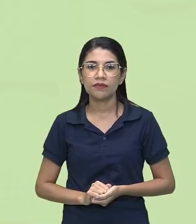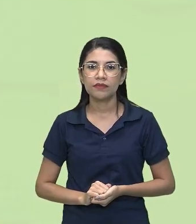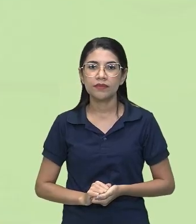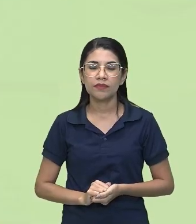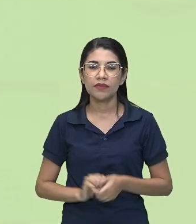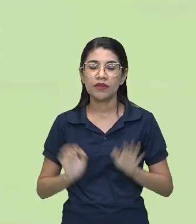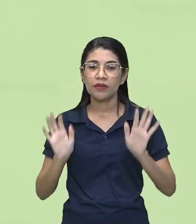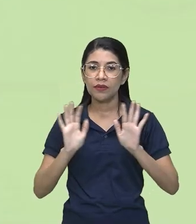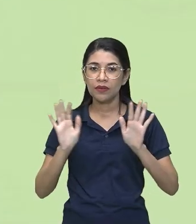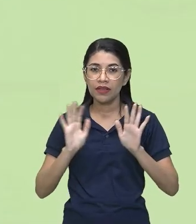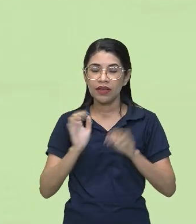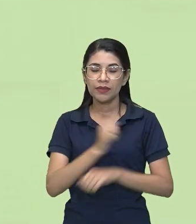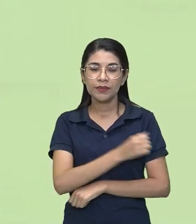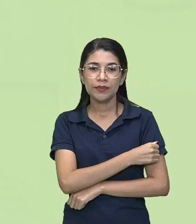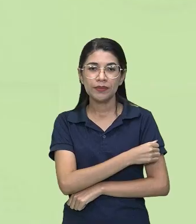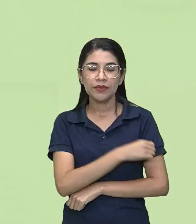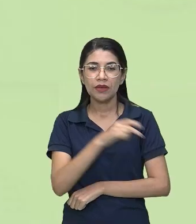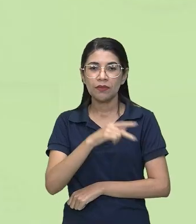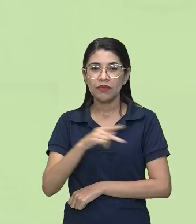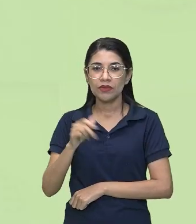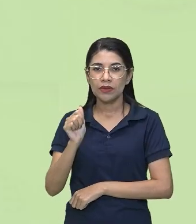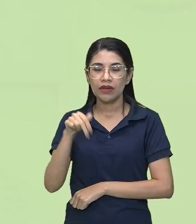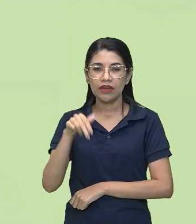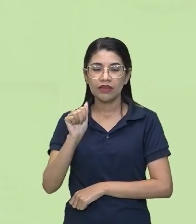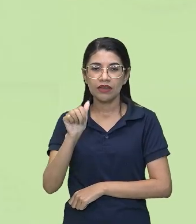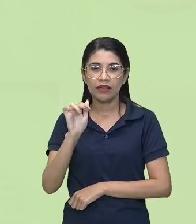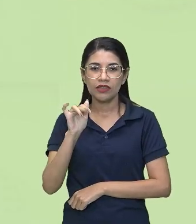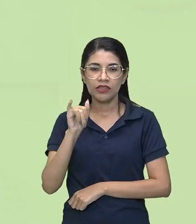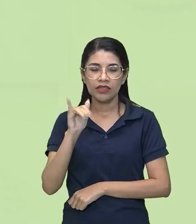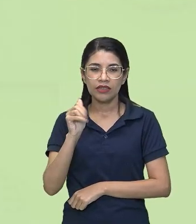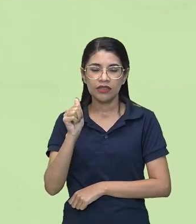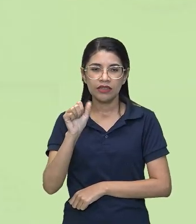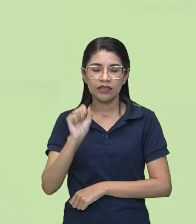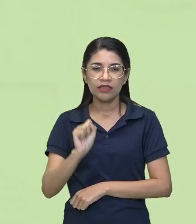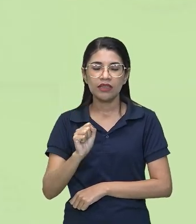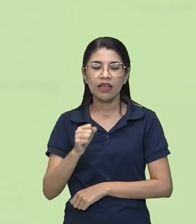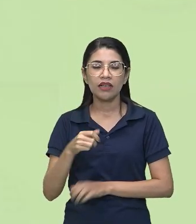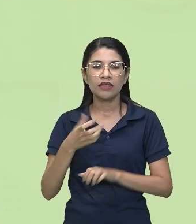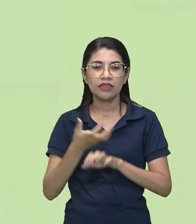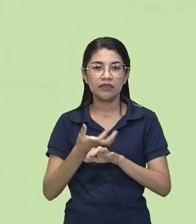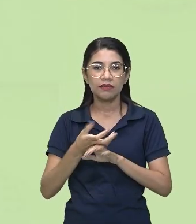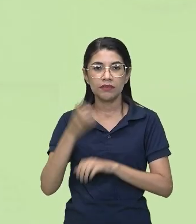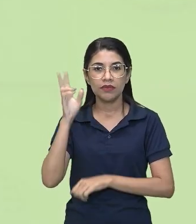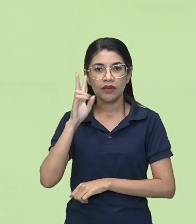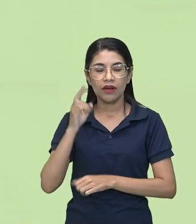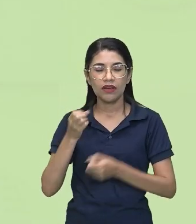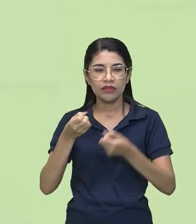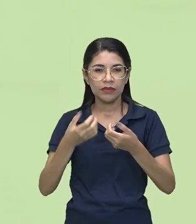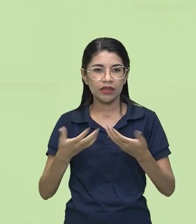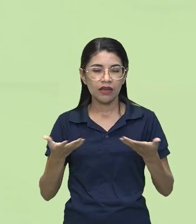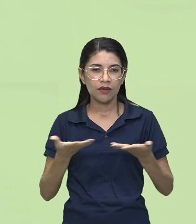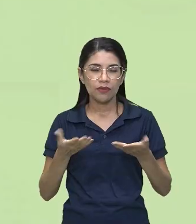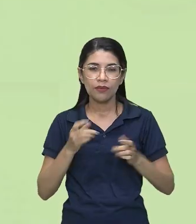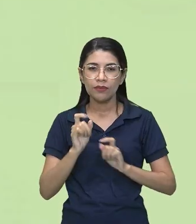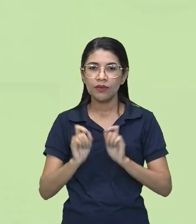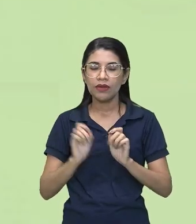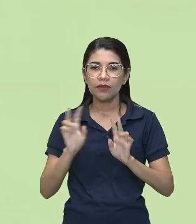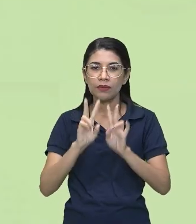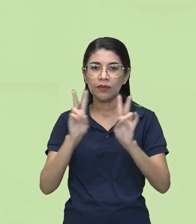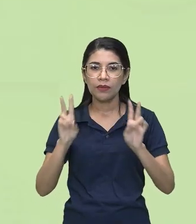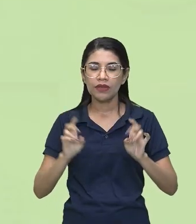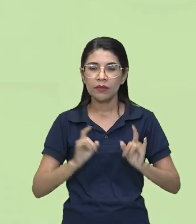Olá, oitavo ano. Professor Ananias Carvalho aqui com vocês, de História. Estou aqui para a gente conversar um pouquinho sobre as ruínas